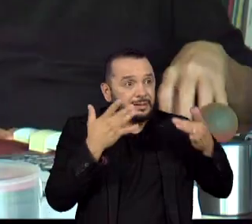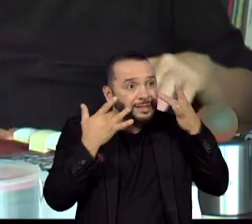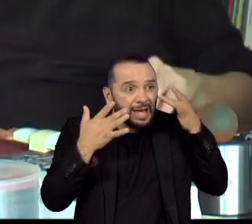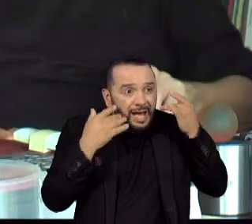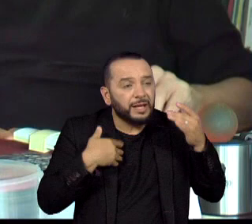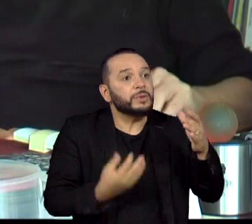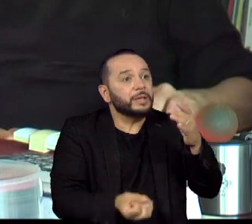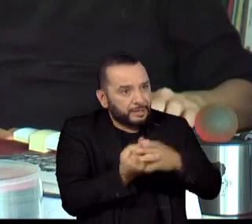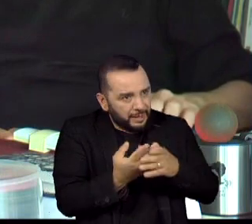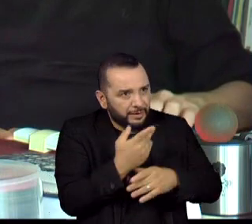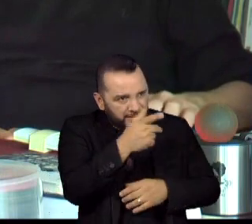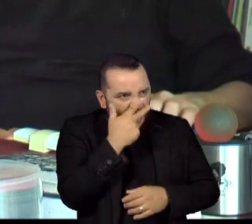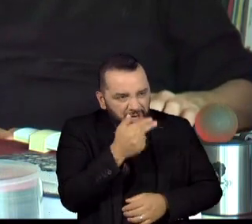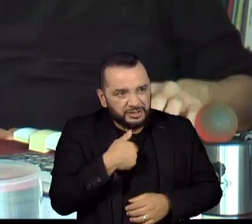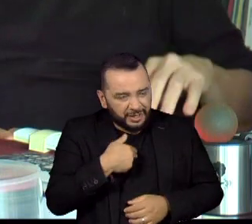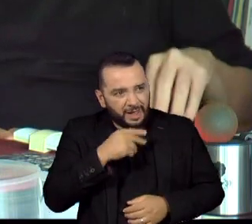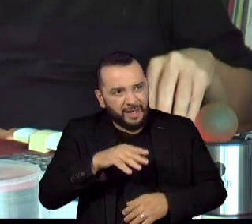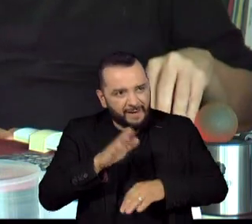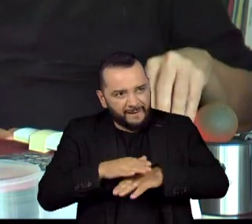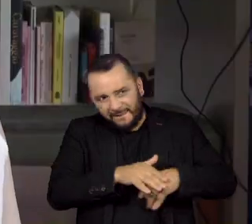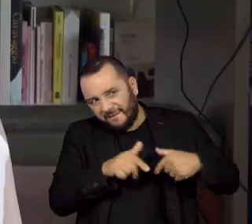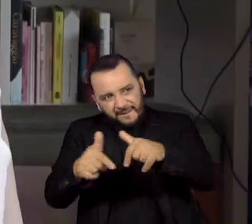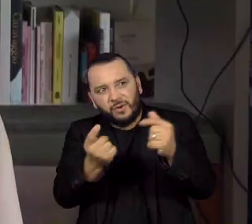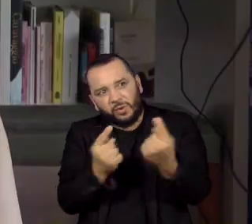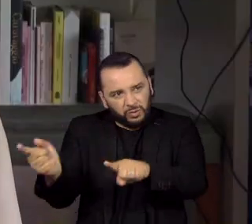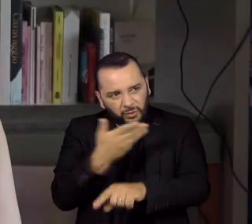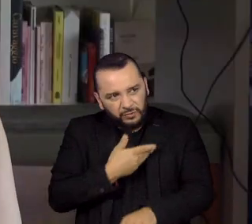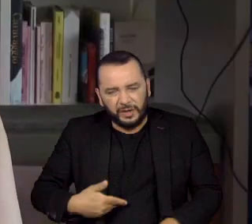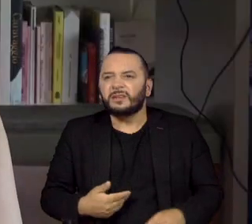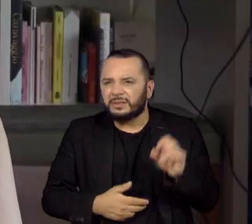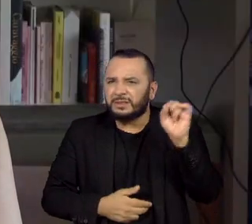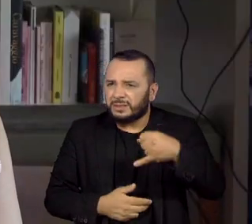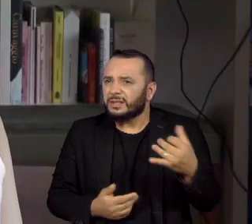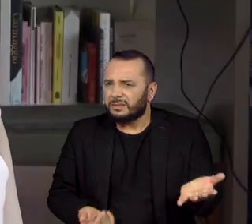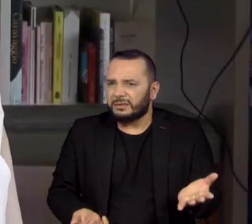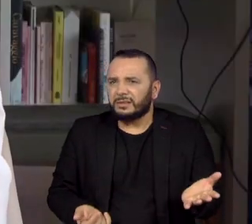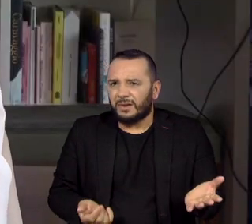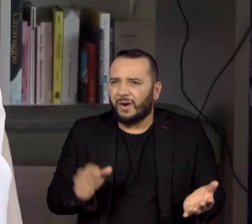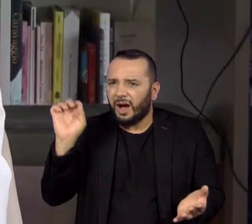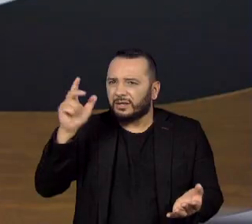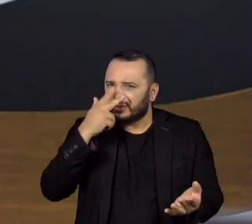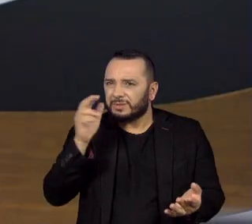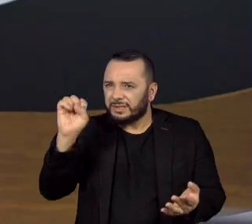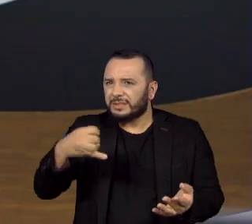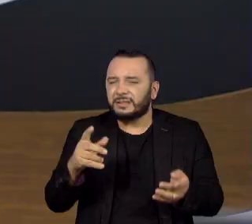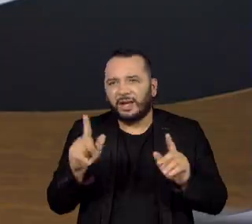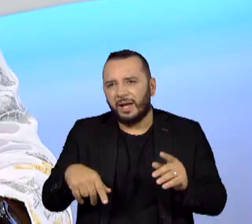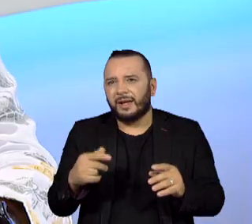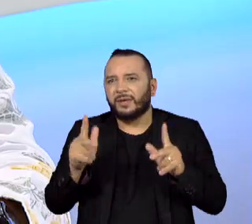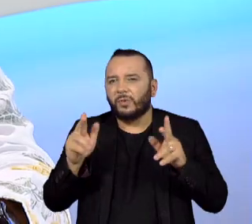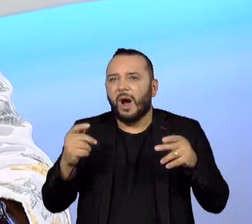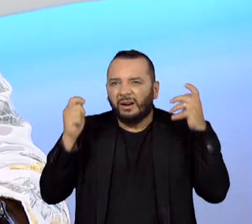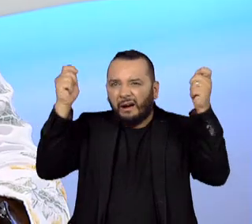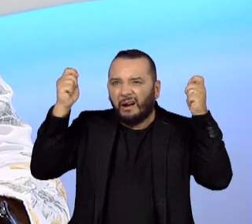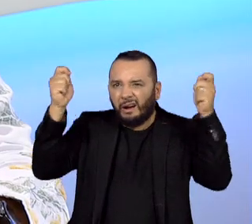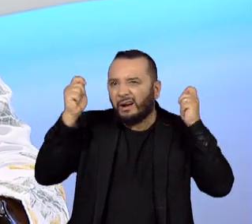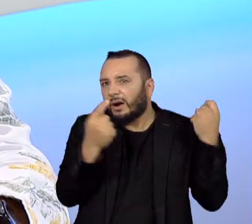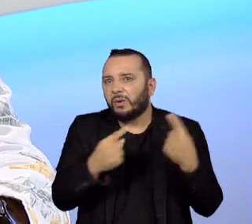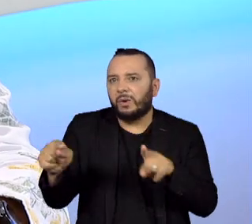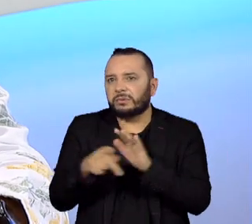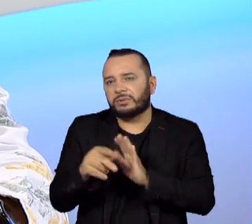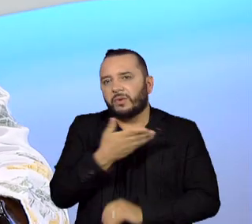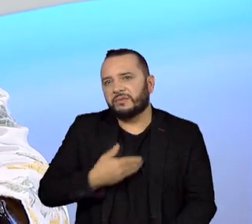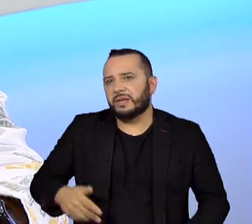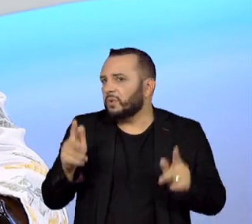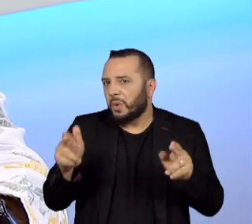Eu acho também. Eu acho que pode nós ou qualquer pessoa, né? Alê? Ô, Guel, a gente tem um